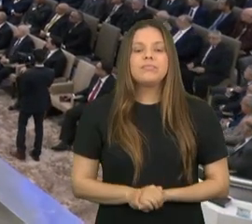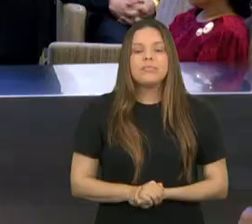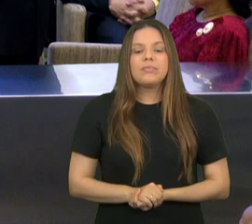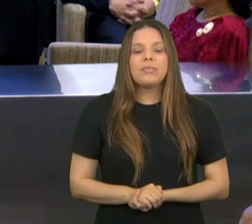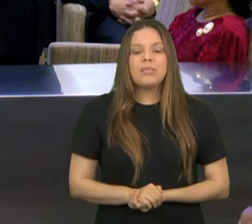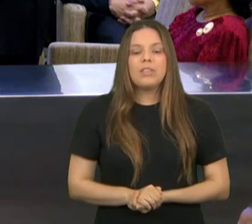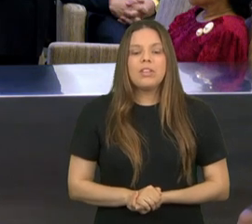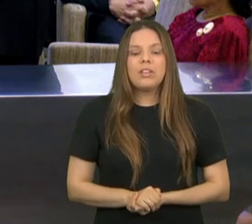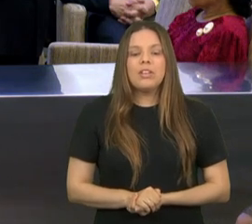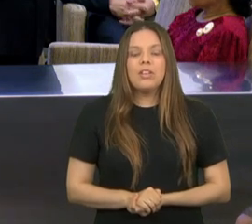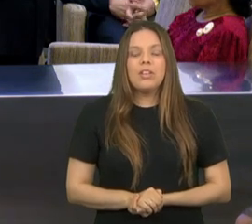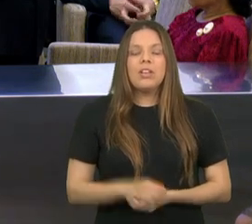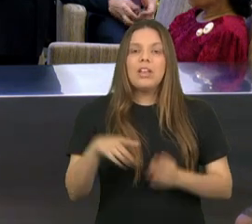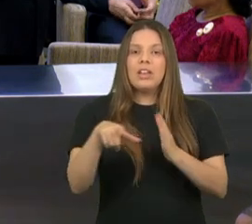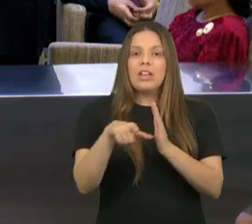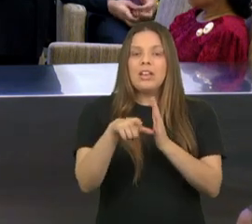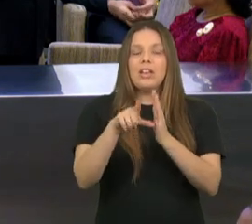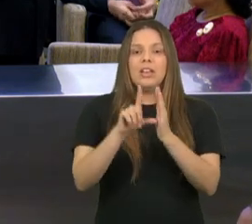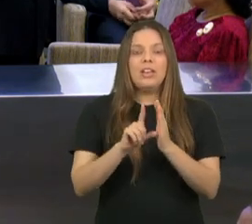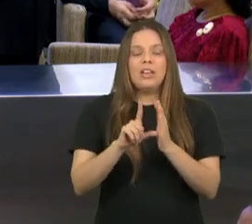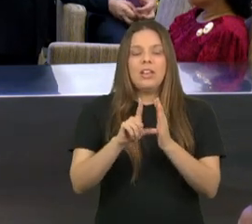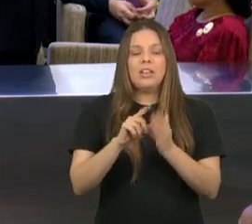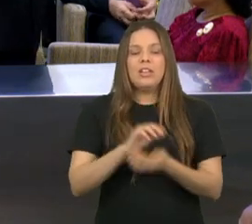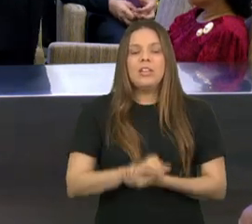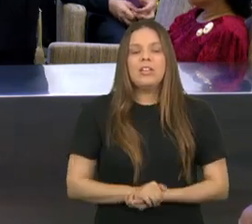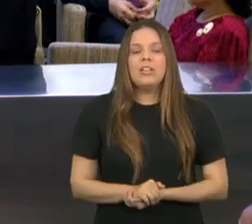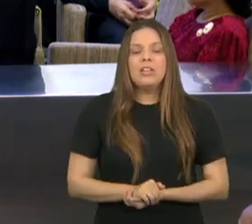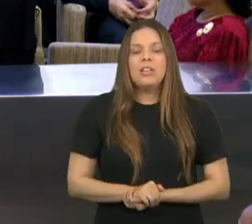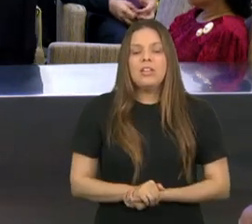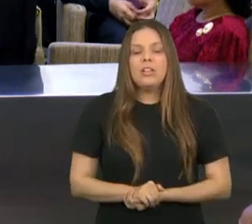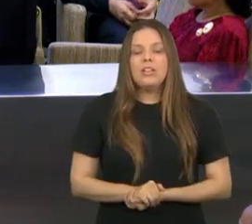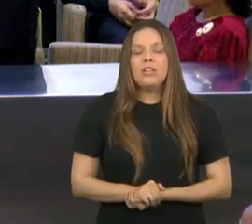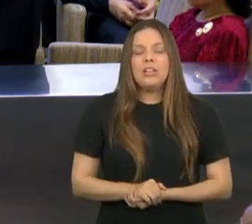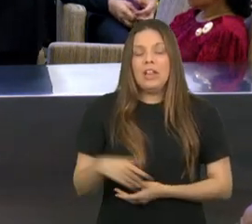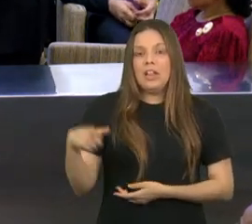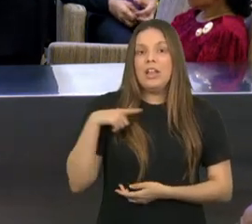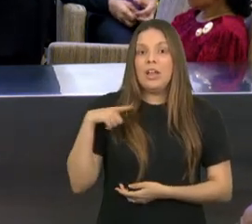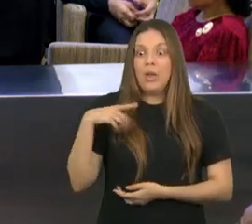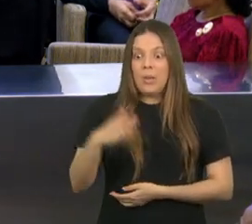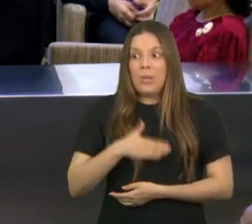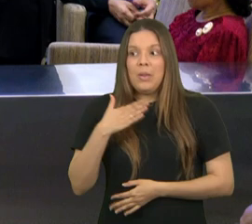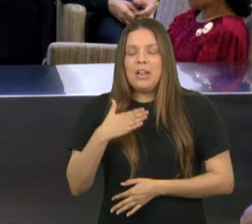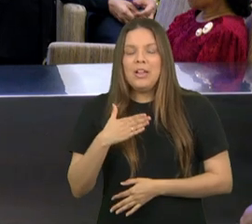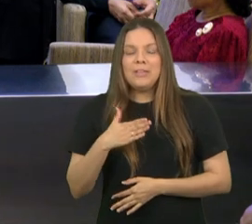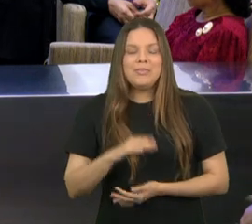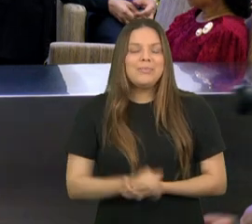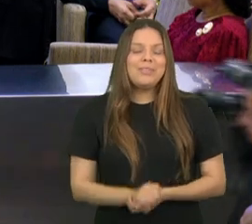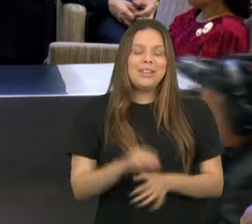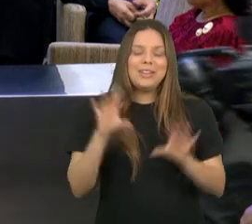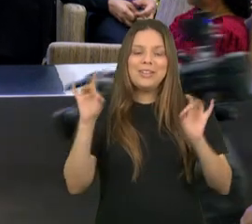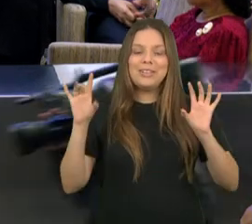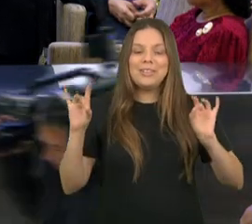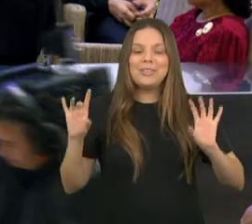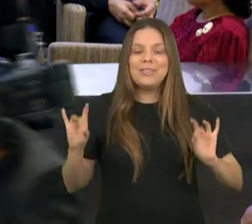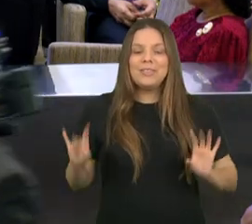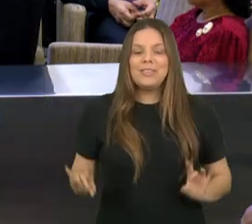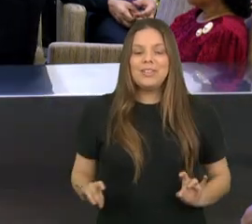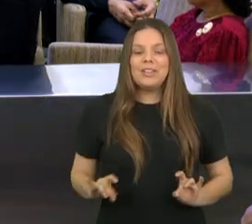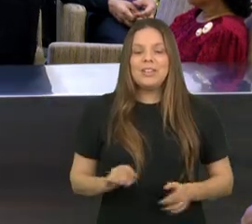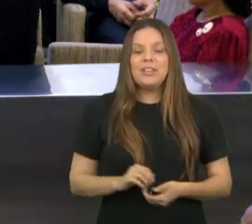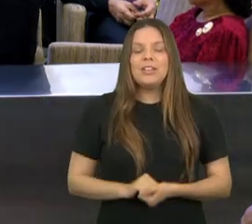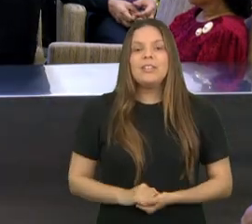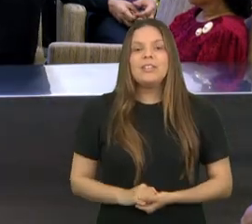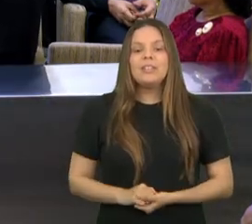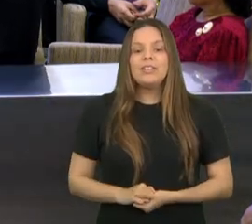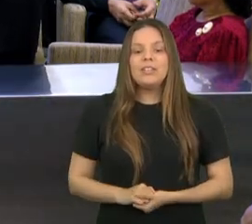dia. Antes que os meninos venham, tem uma surpresa para o Senhor. Nós queríamos um memorial para a